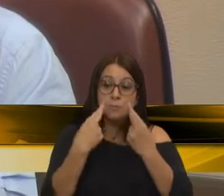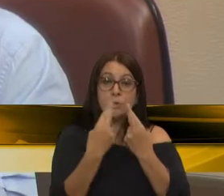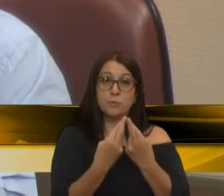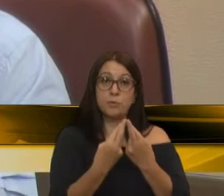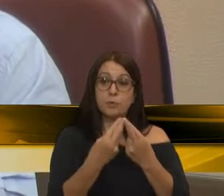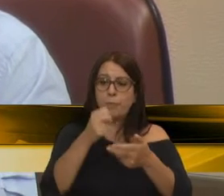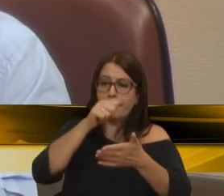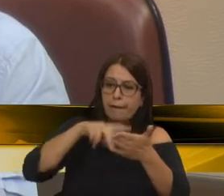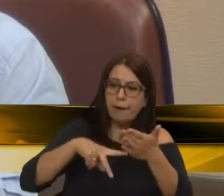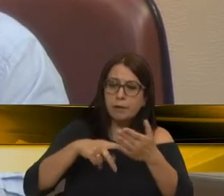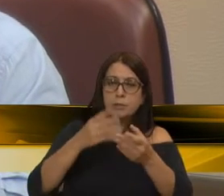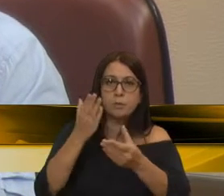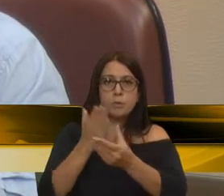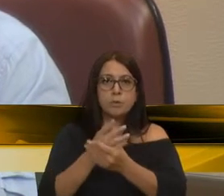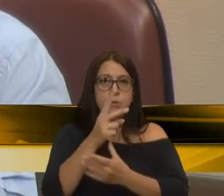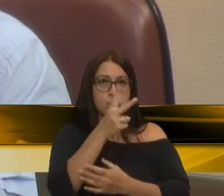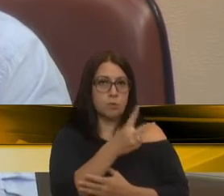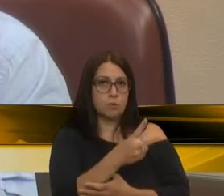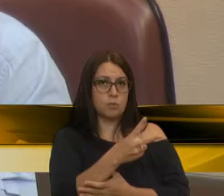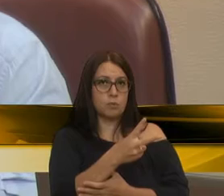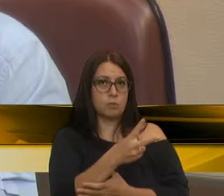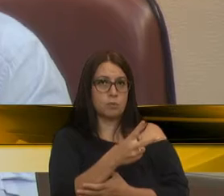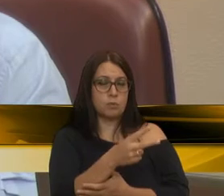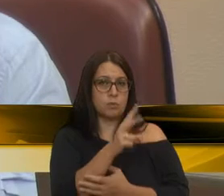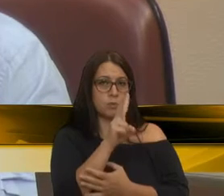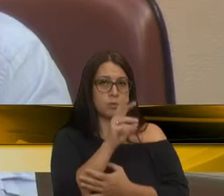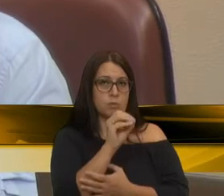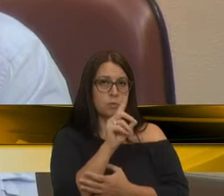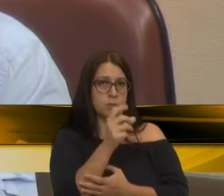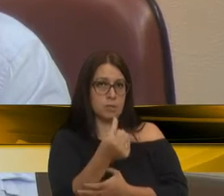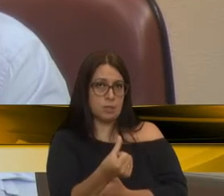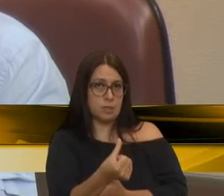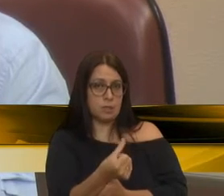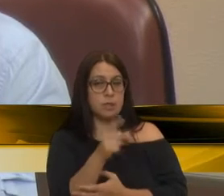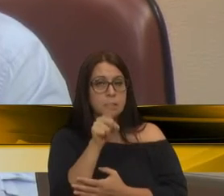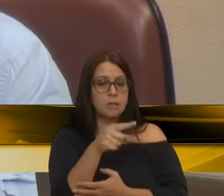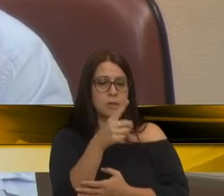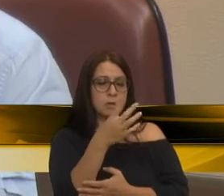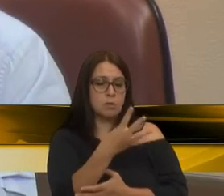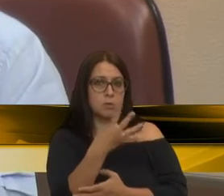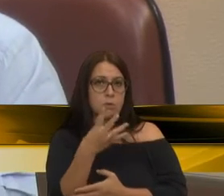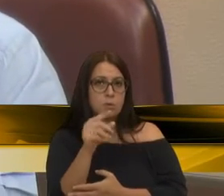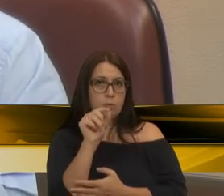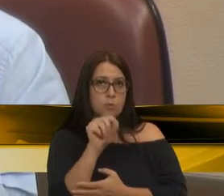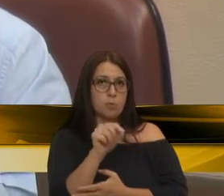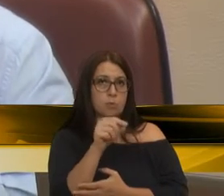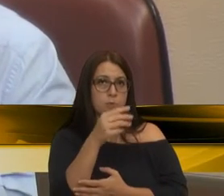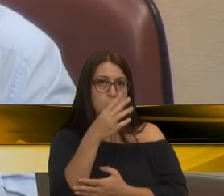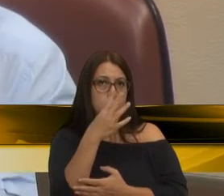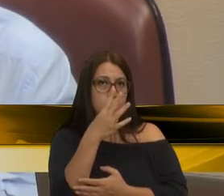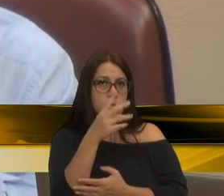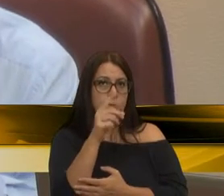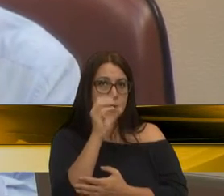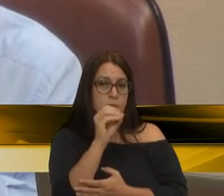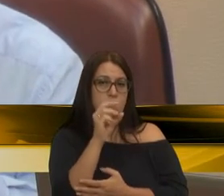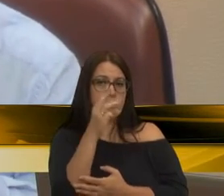análise do processo o número dos 2016 barra a 44.01 42